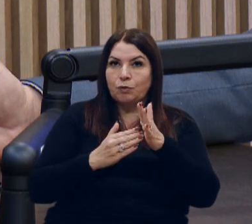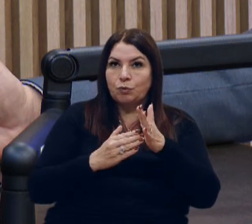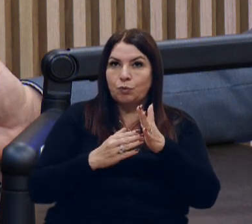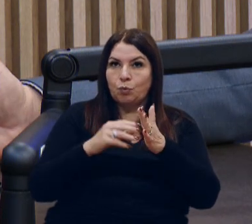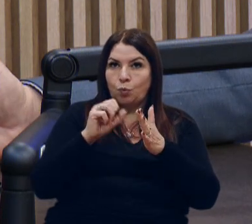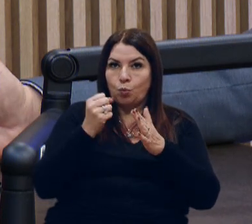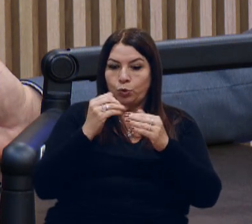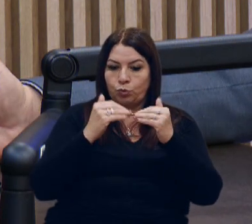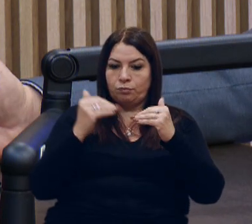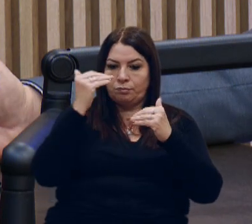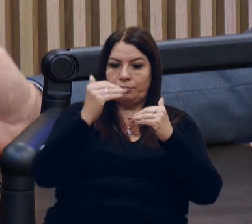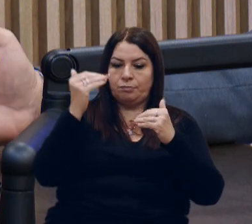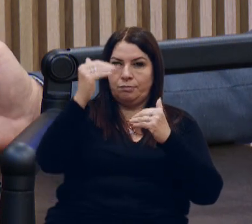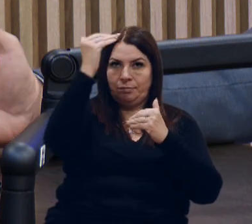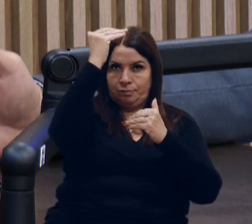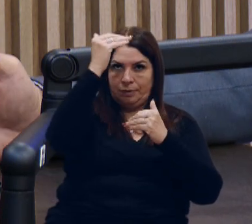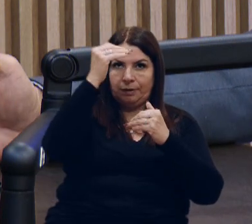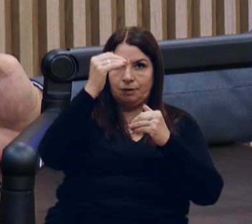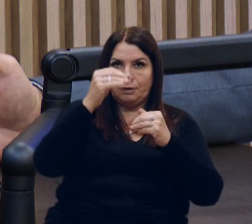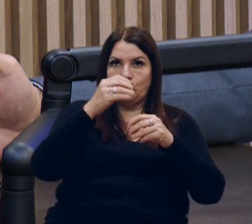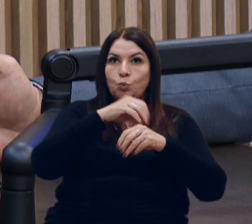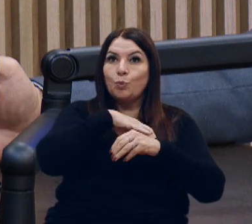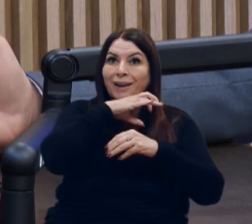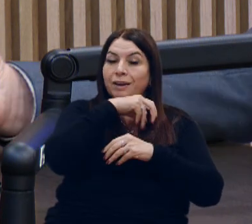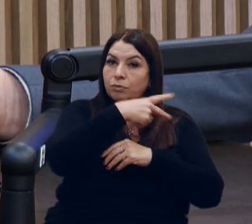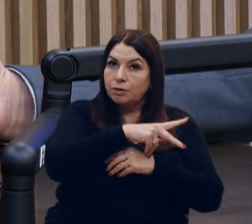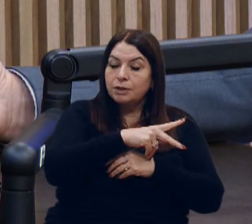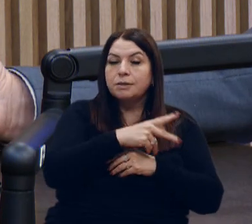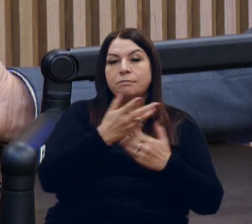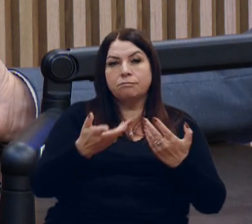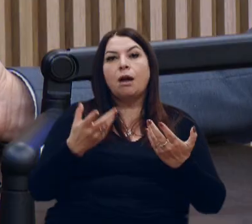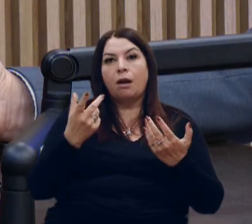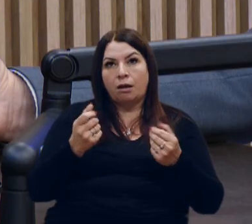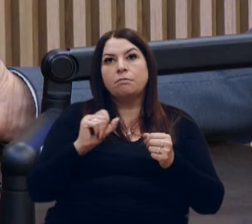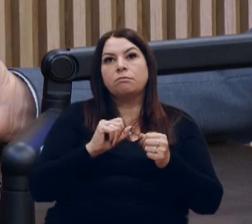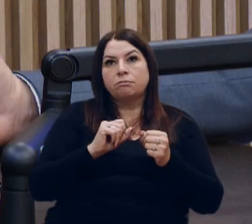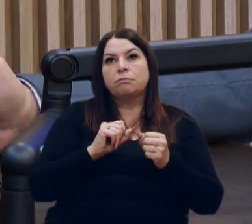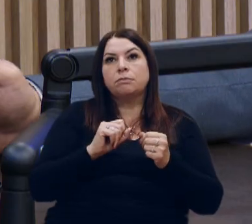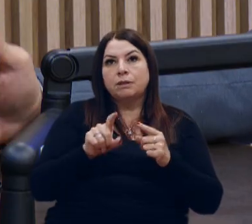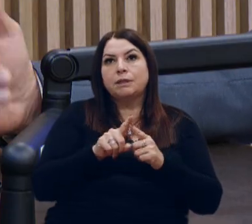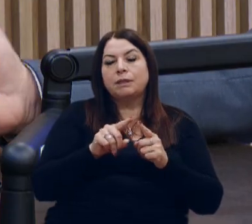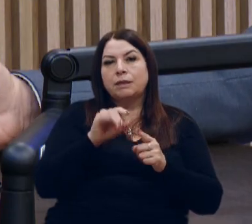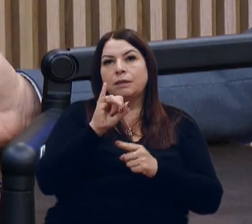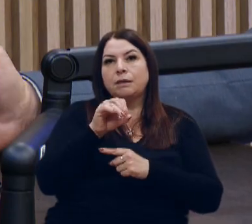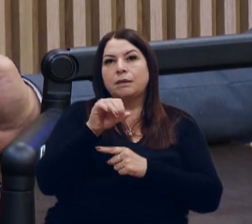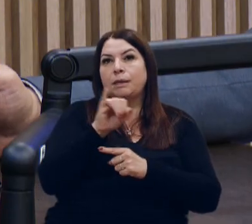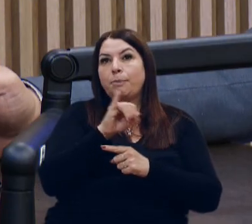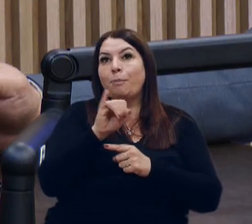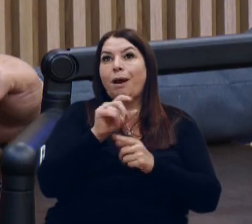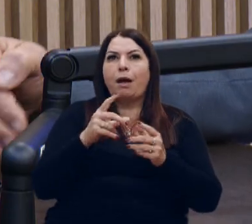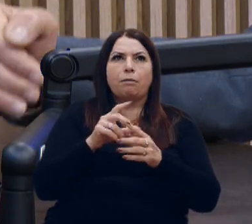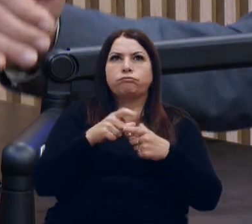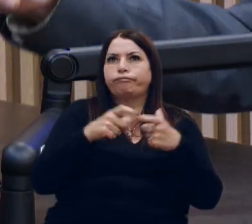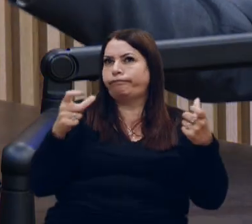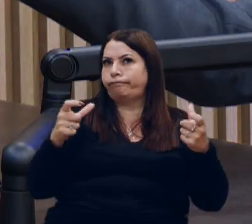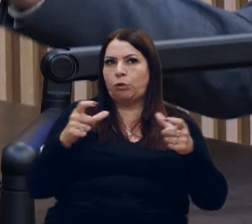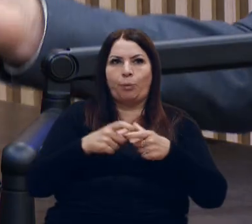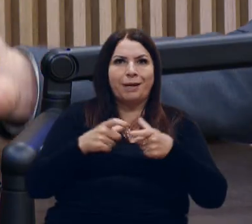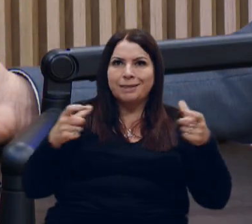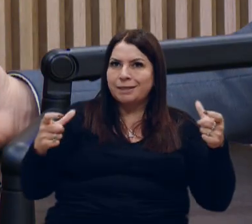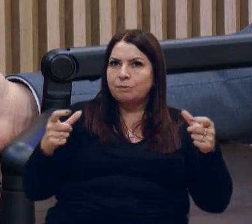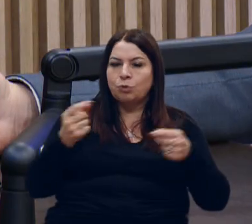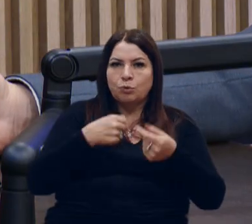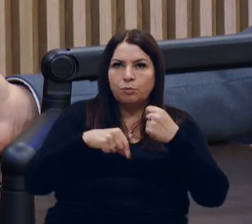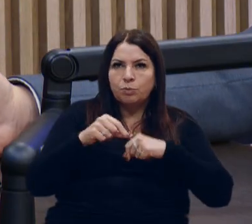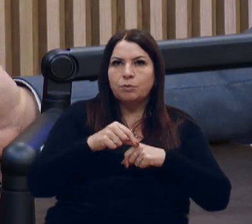8 andares, né, num terreno desses, nós vamos ter uma especulação imobiliária astronômica, nós vamos ter um crescimento